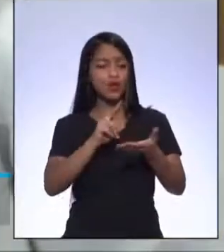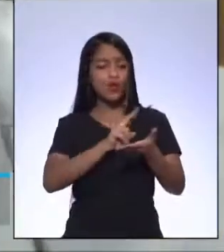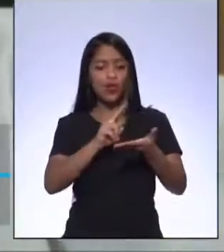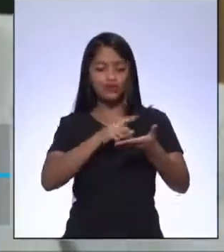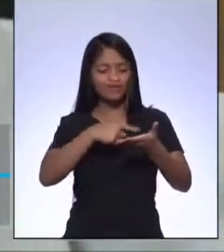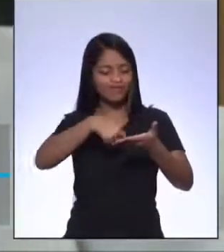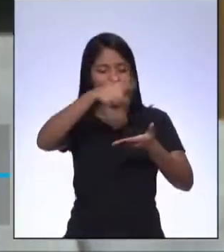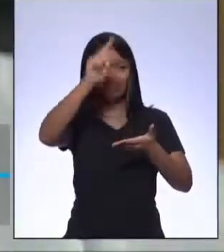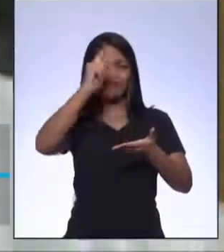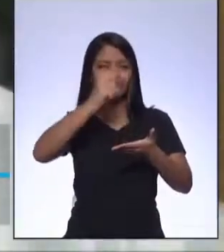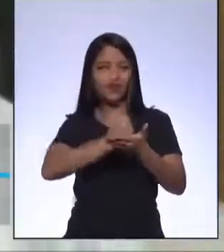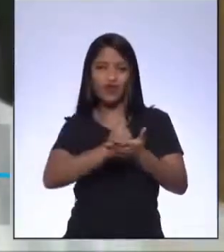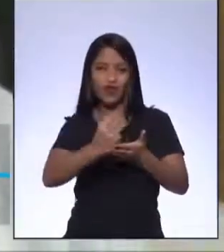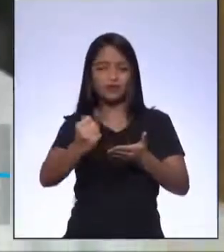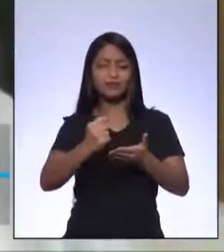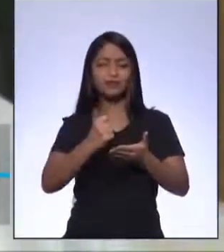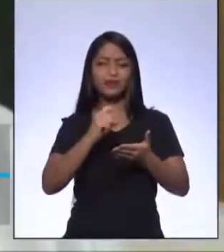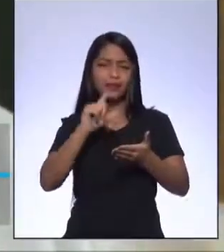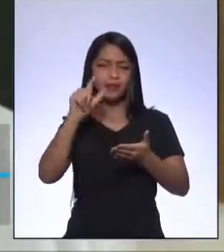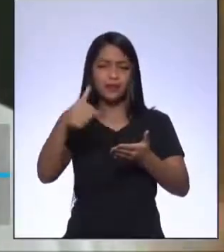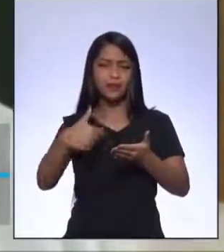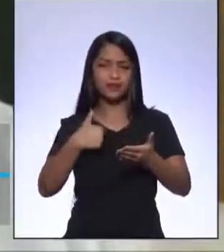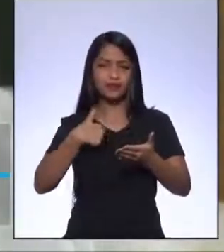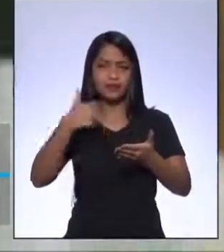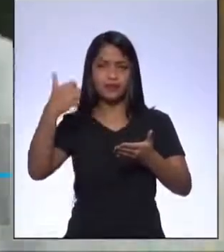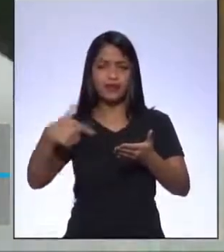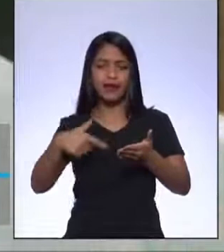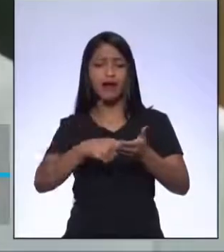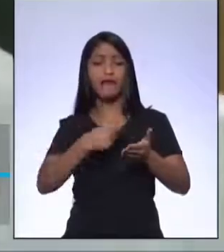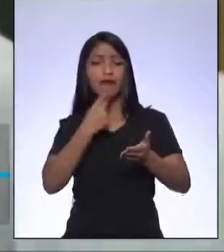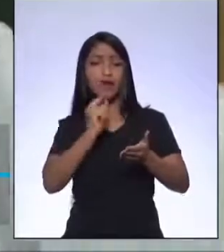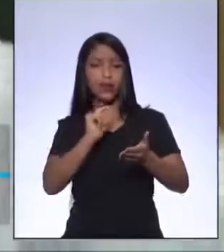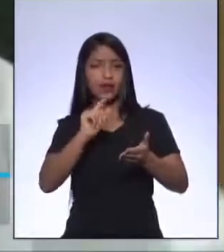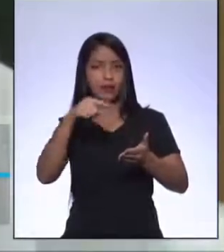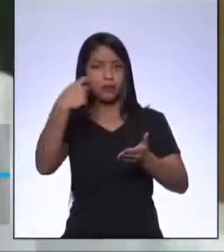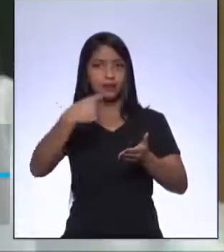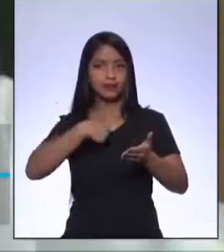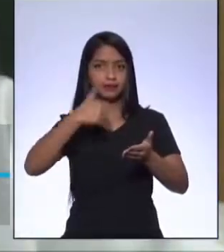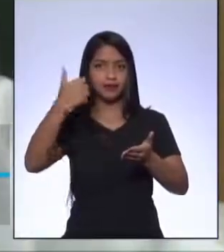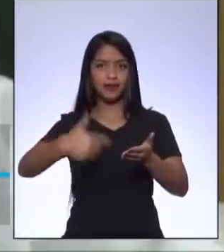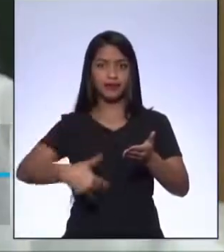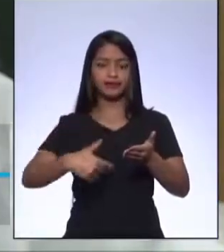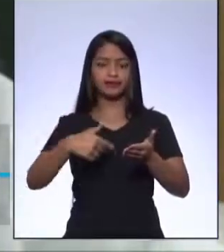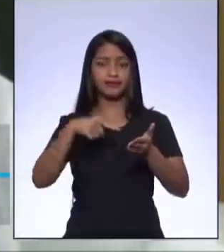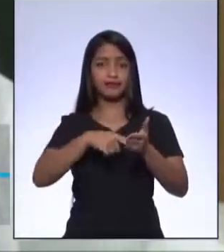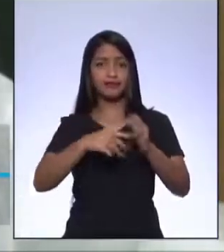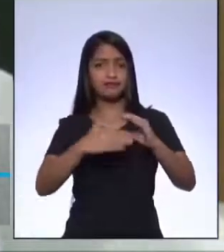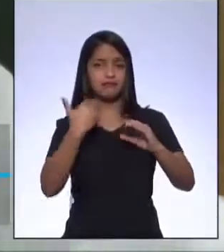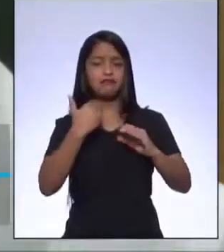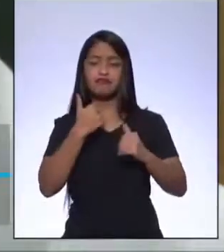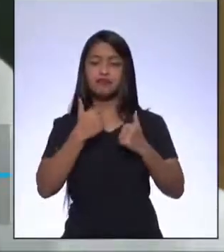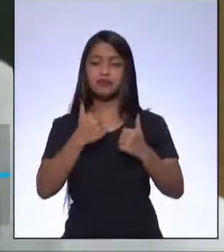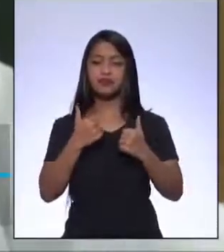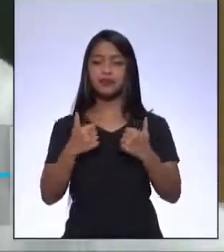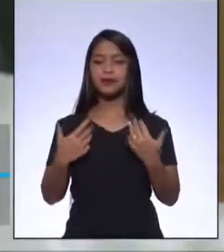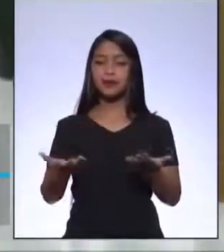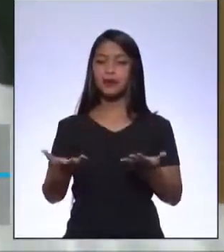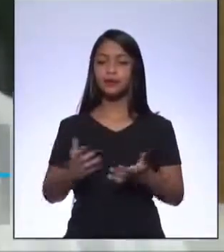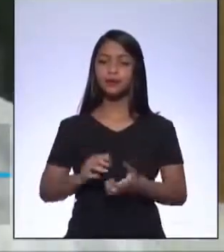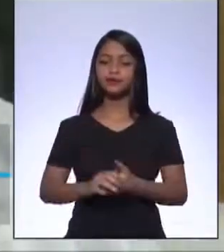nome dela. Daqui a pouco eu vou falar sobre o que ela falou aqui, tá? Que foi uma colaboração. Bom,